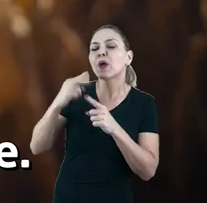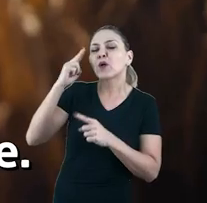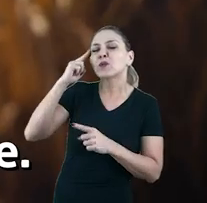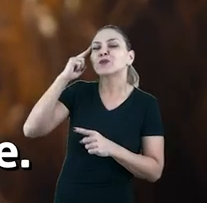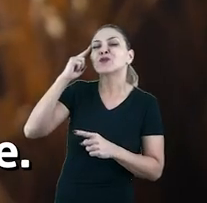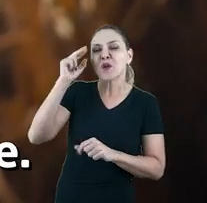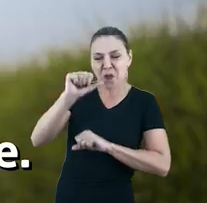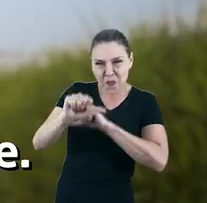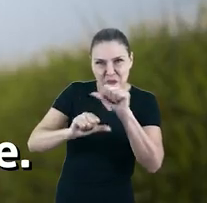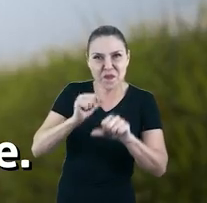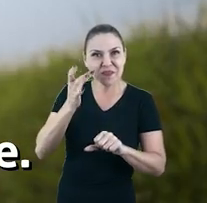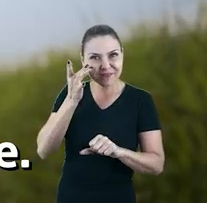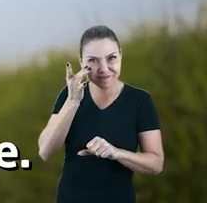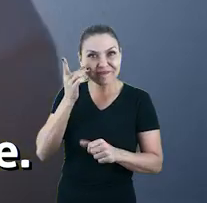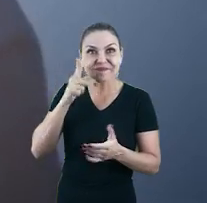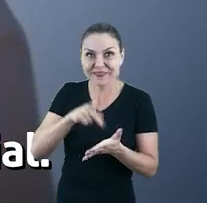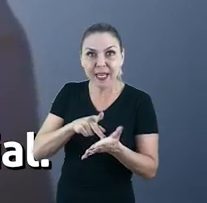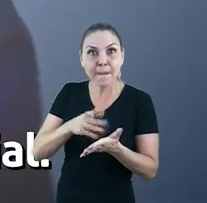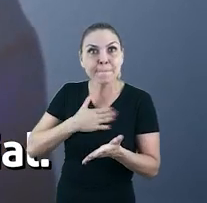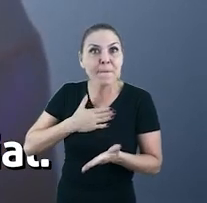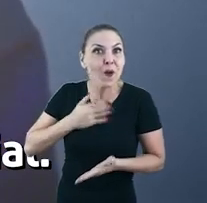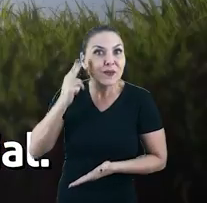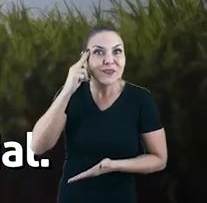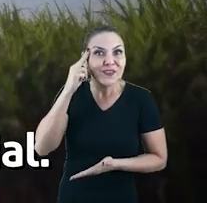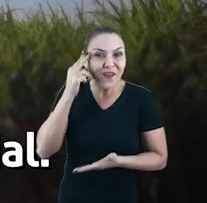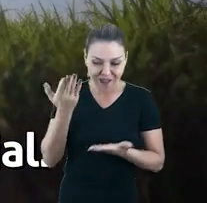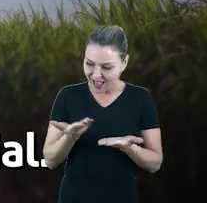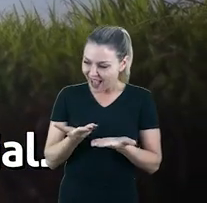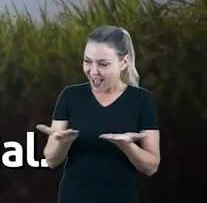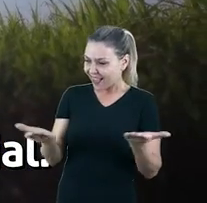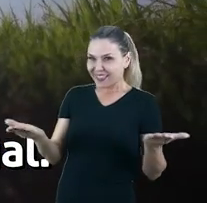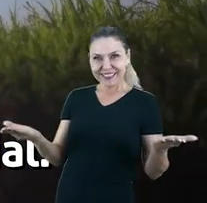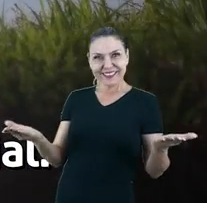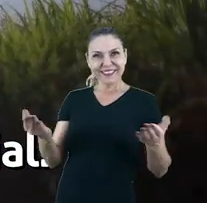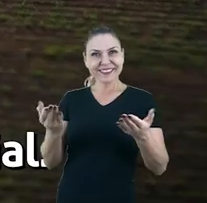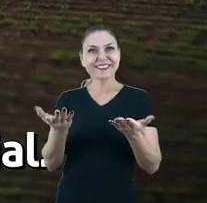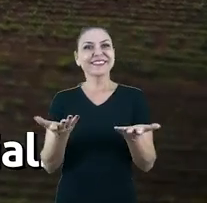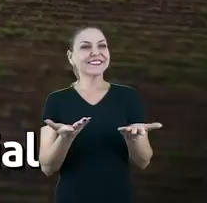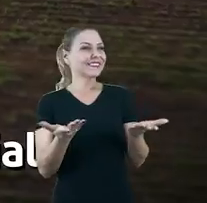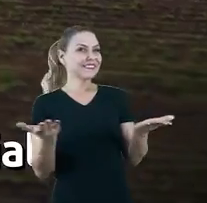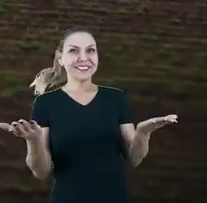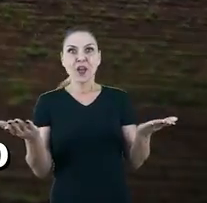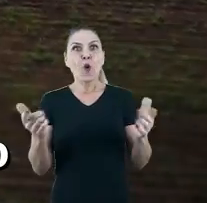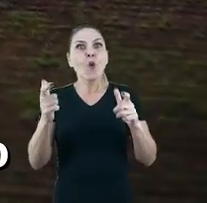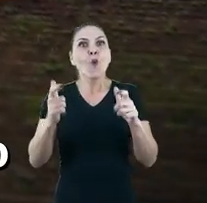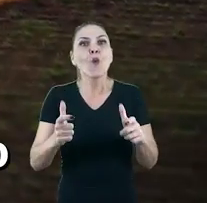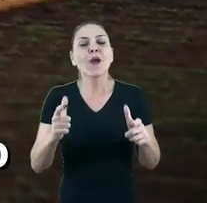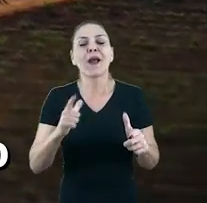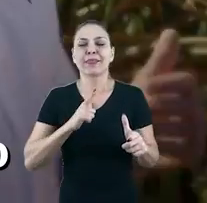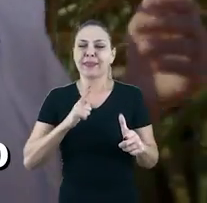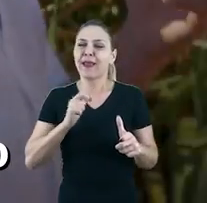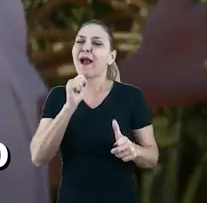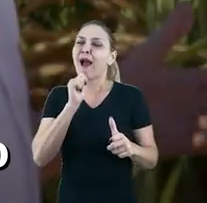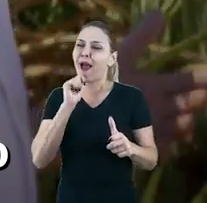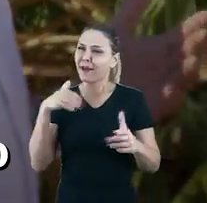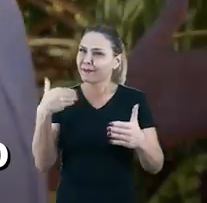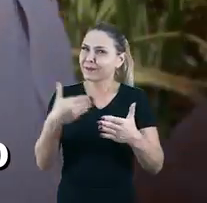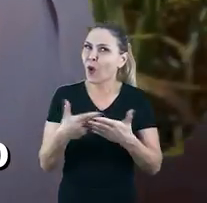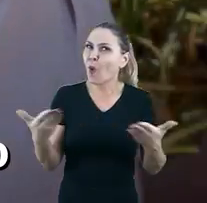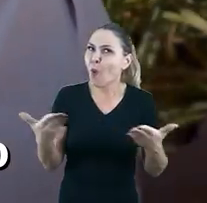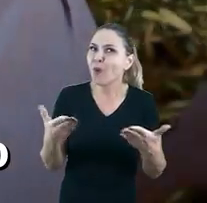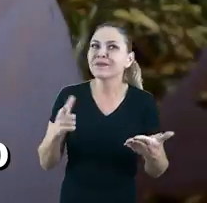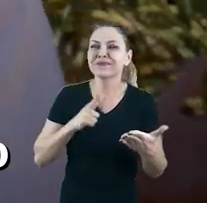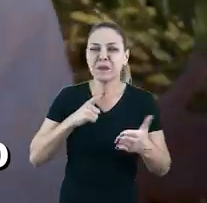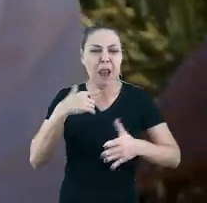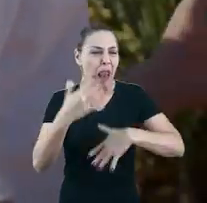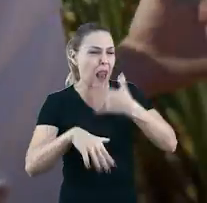sonho que transforma a realidade. O meu sonho está aqui, no meio deste canavial. O lugar, que ainda hoje é palco